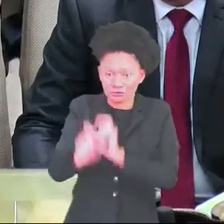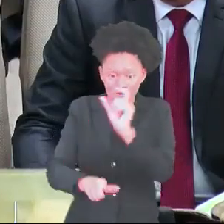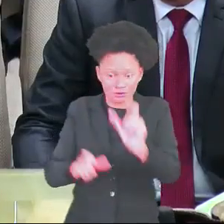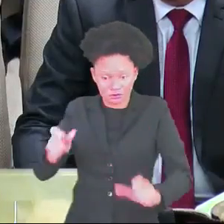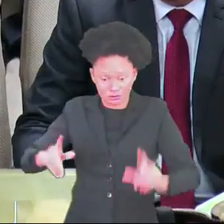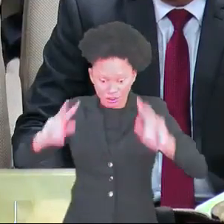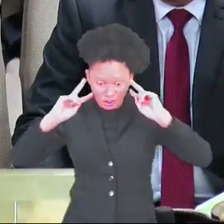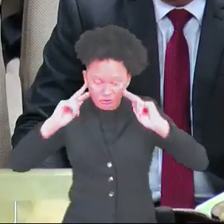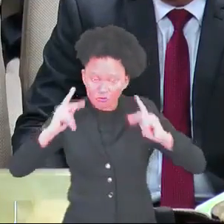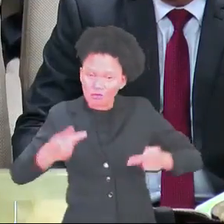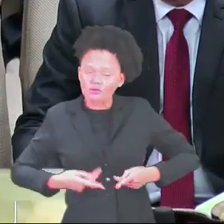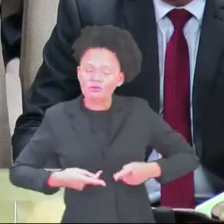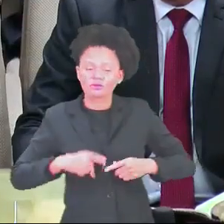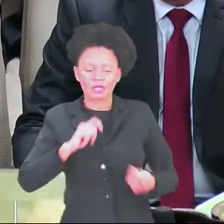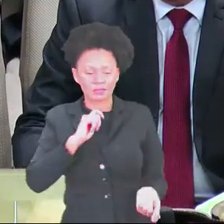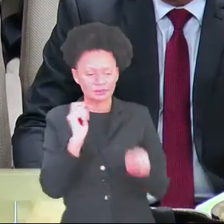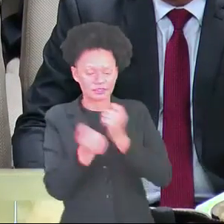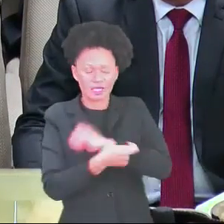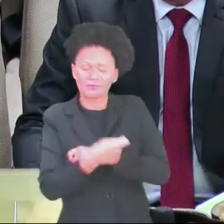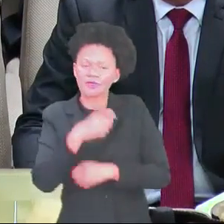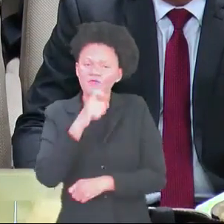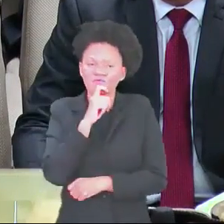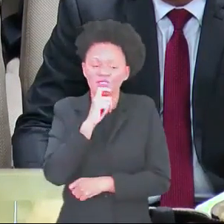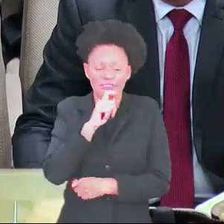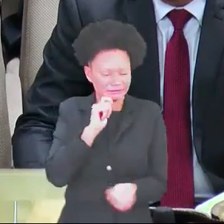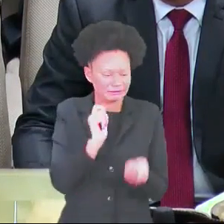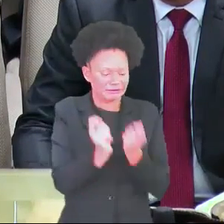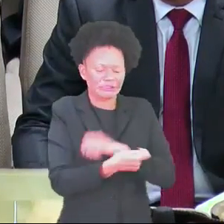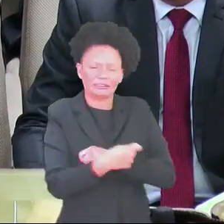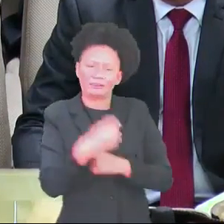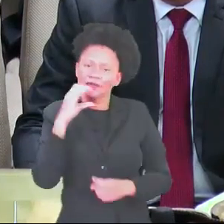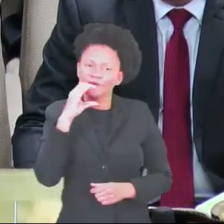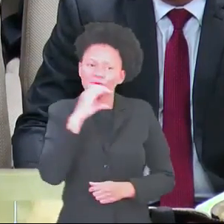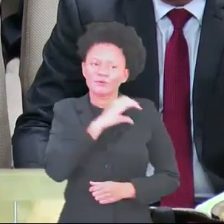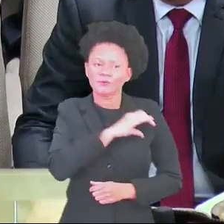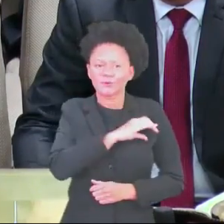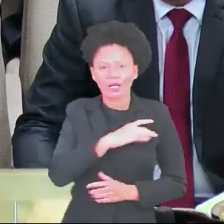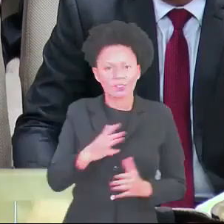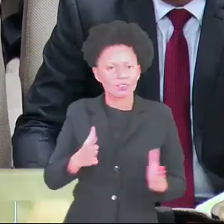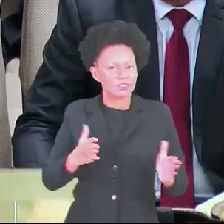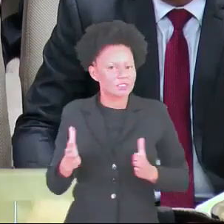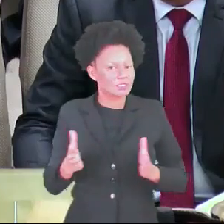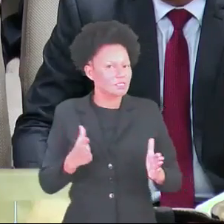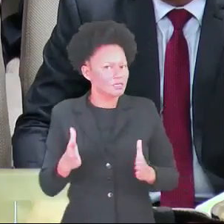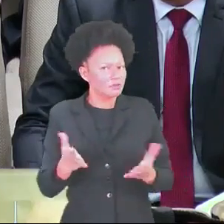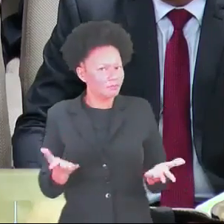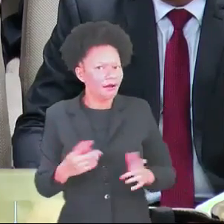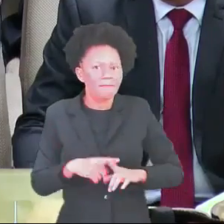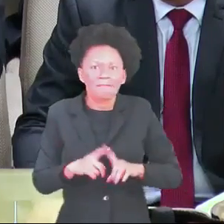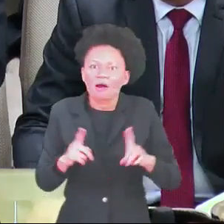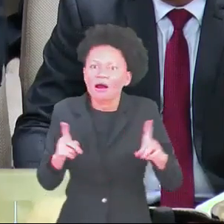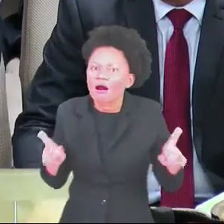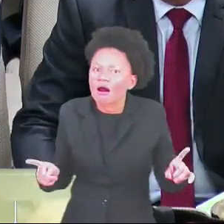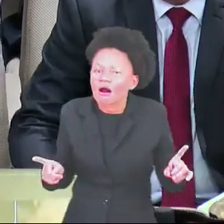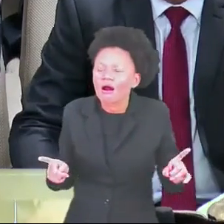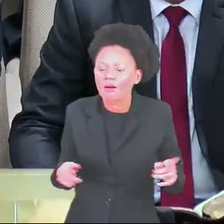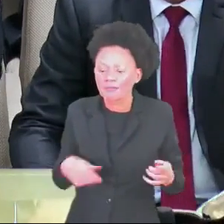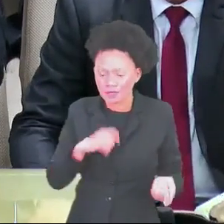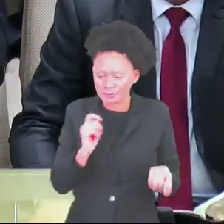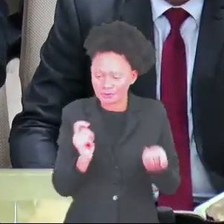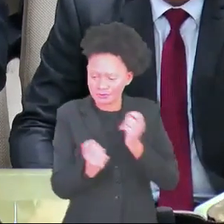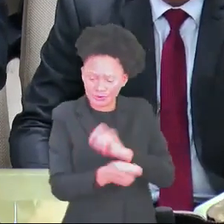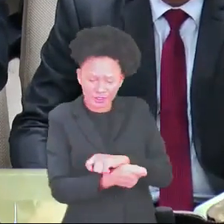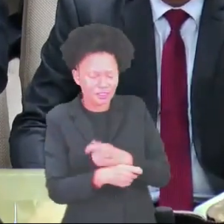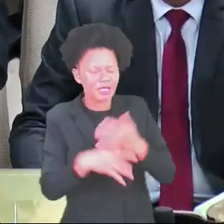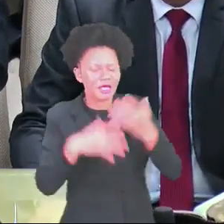tudo, se adapta com frio, se adapta com calor, com os tempos. Mas mais do que essa adaptação